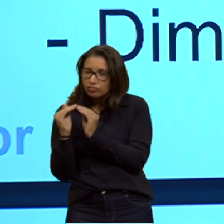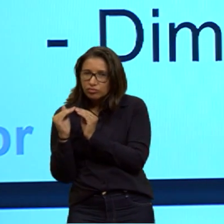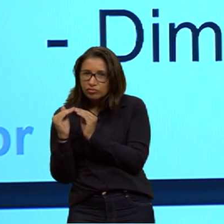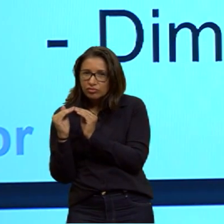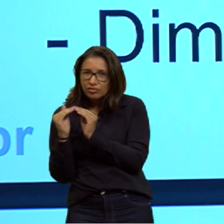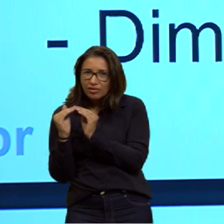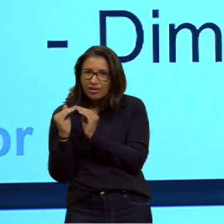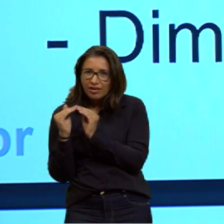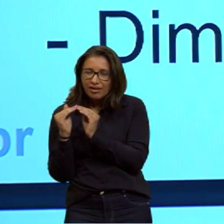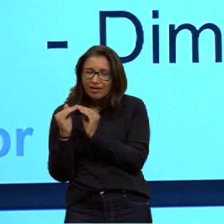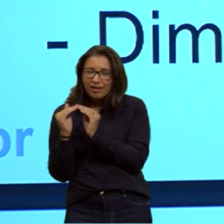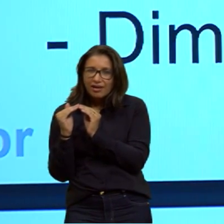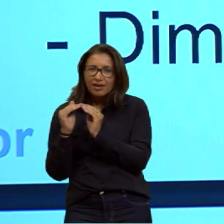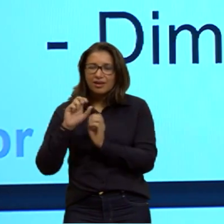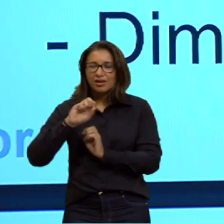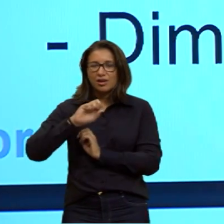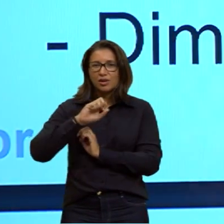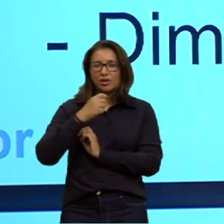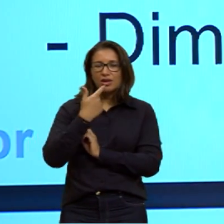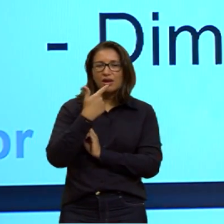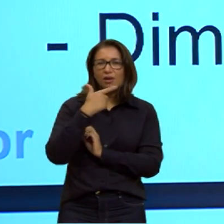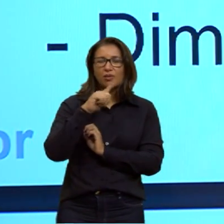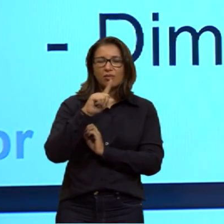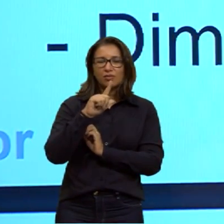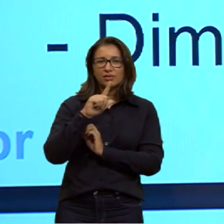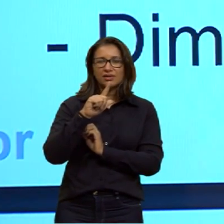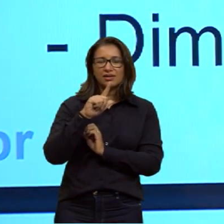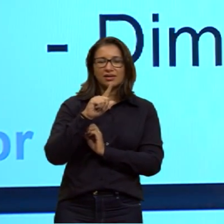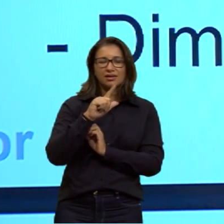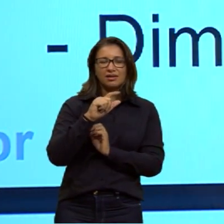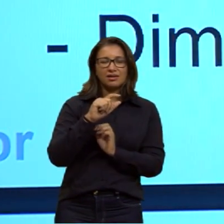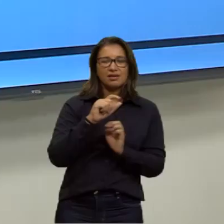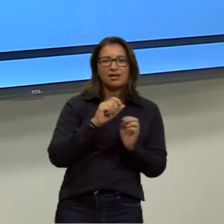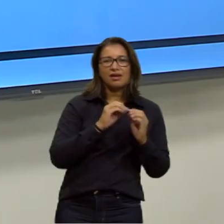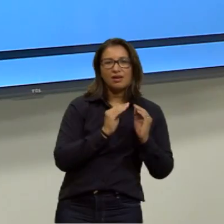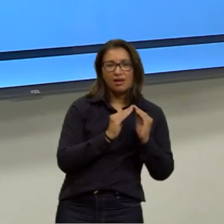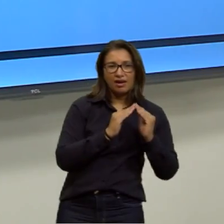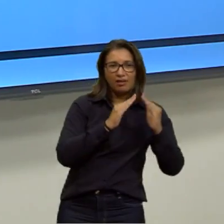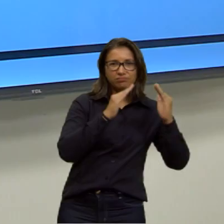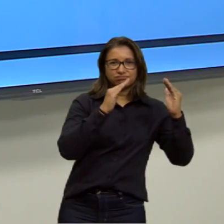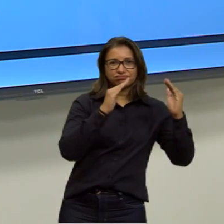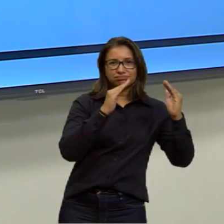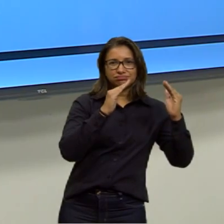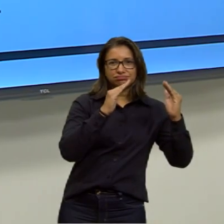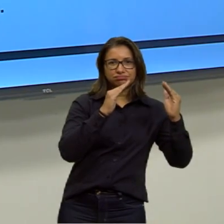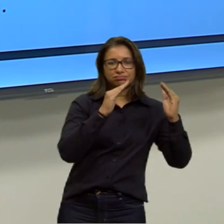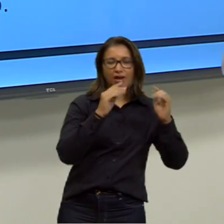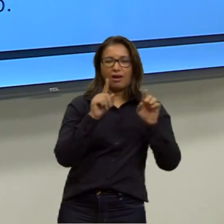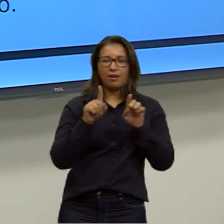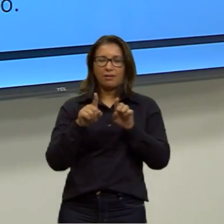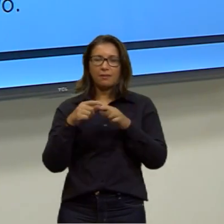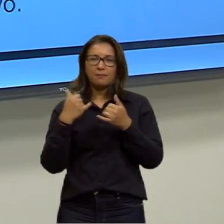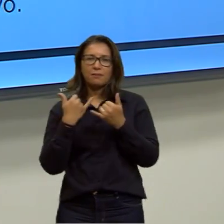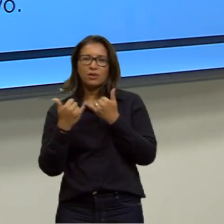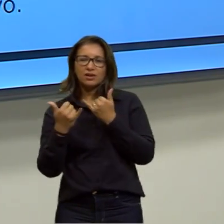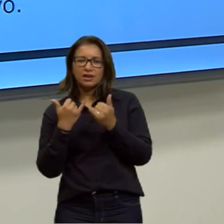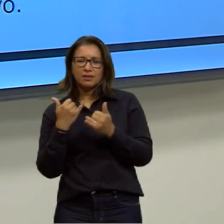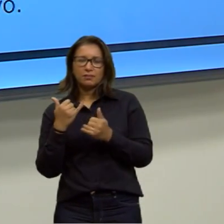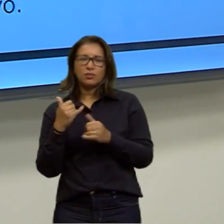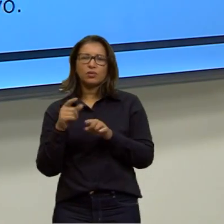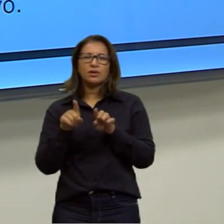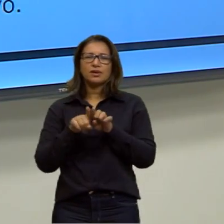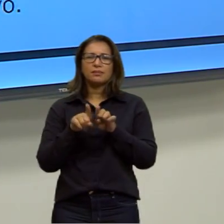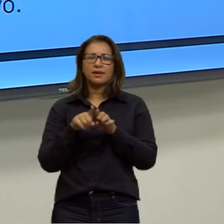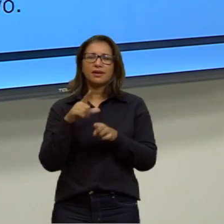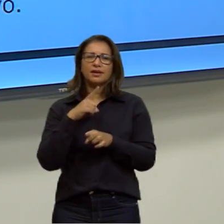grau porque existem os falsos aumentativos ou falsos diminutivos por exemplo